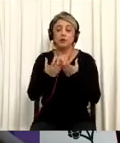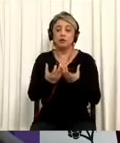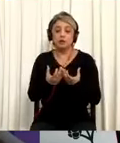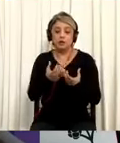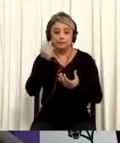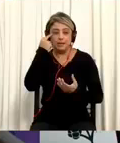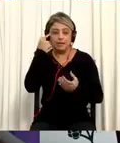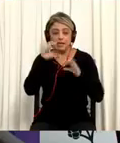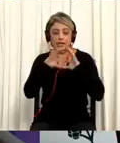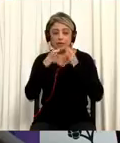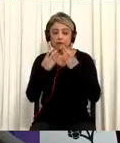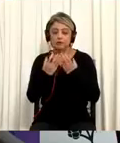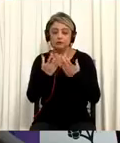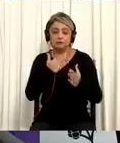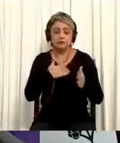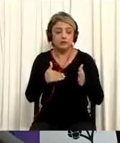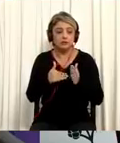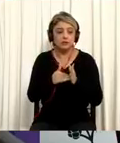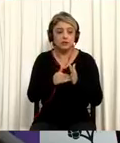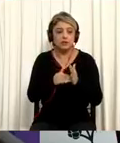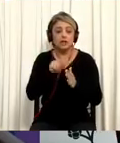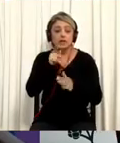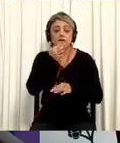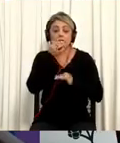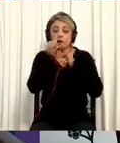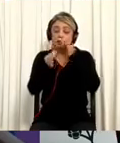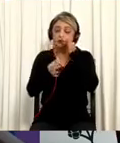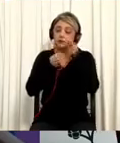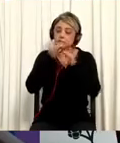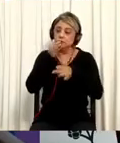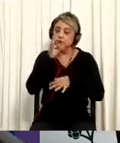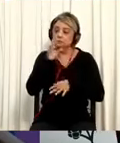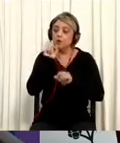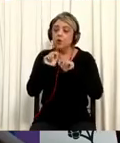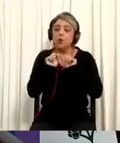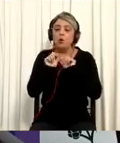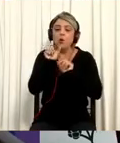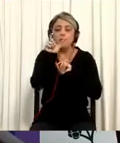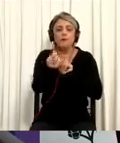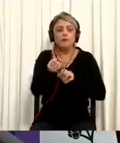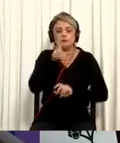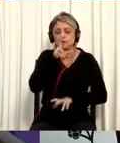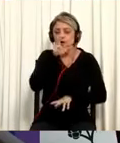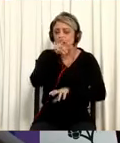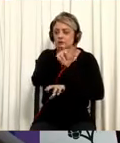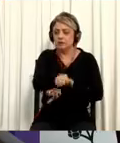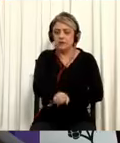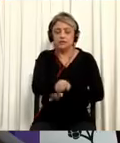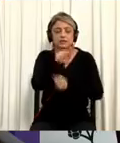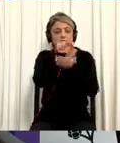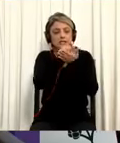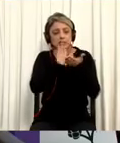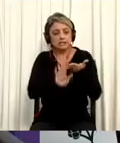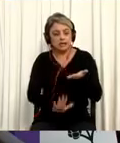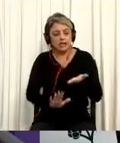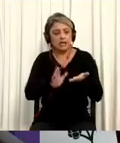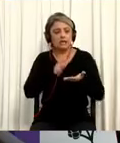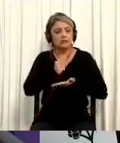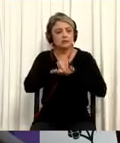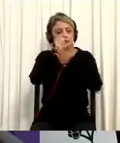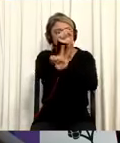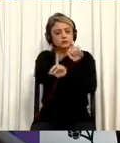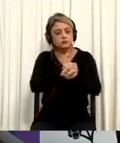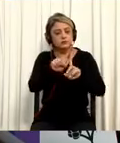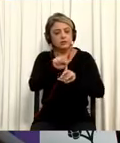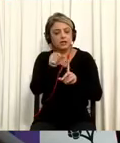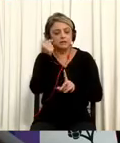na coletividade como um todo. Eu queria que você comentasse de que forma a gente fortalecer esses atos de solidariedade, esses atos